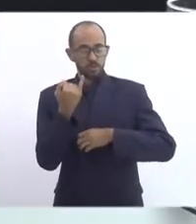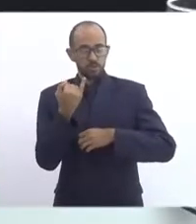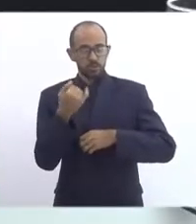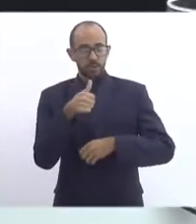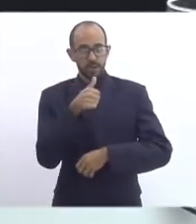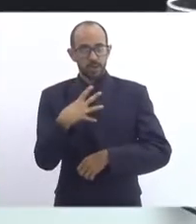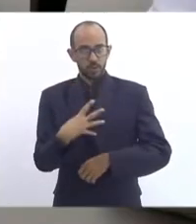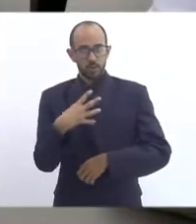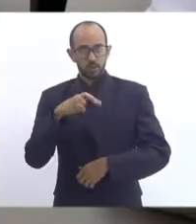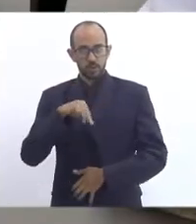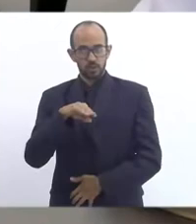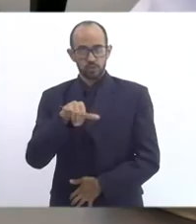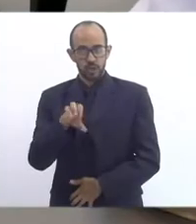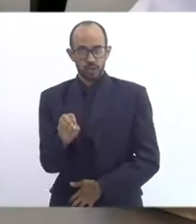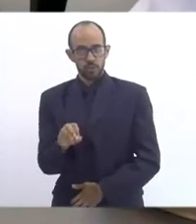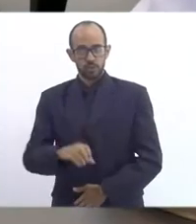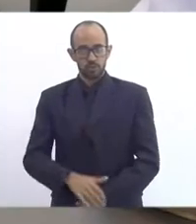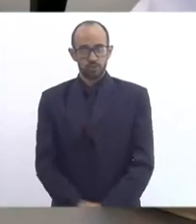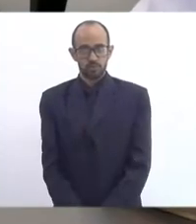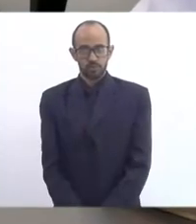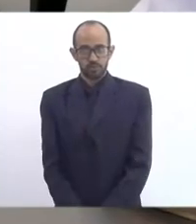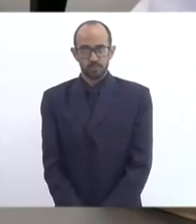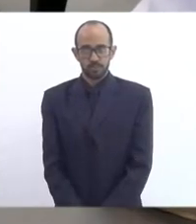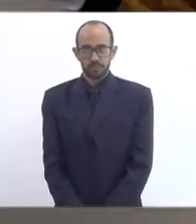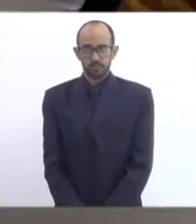maio. Isso.